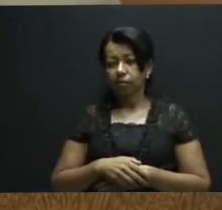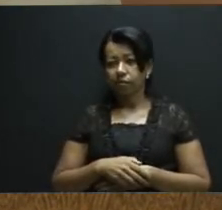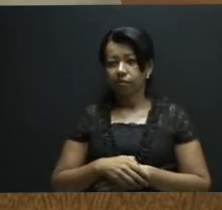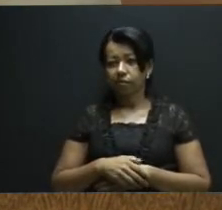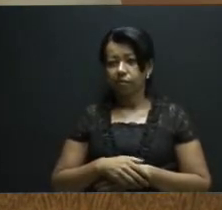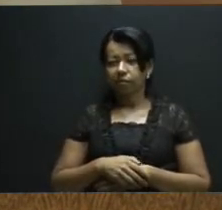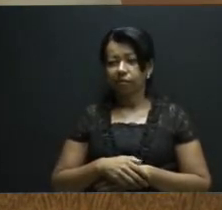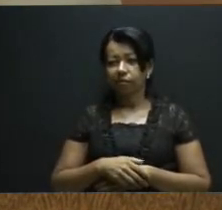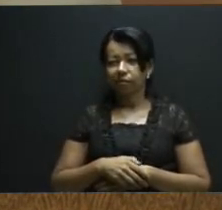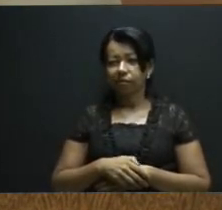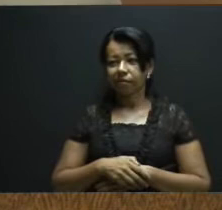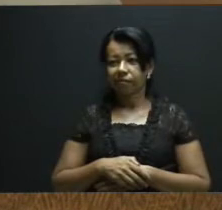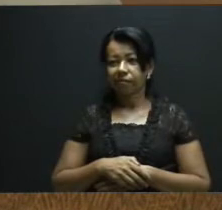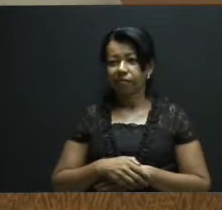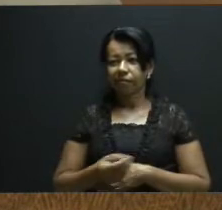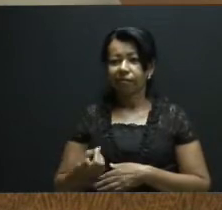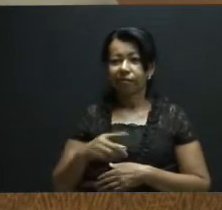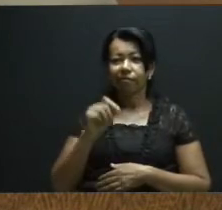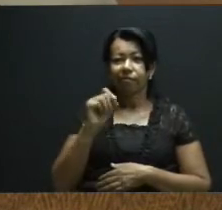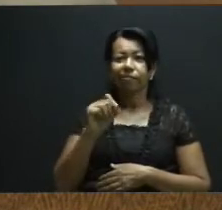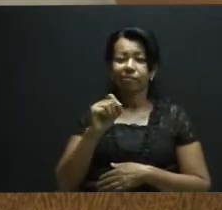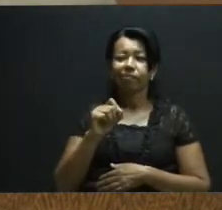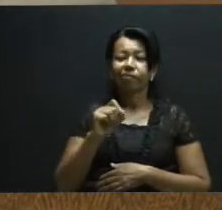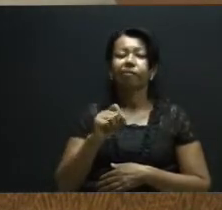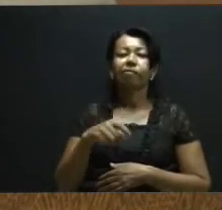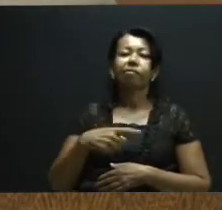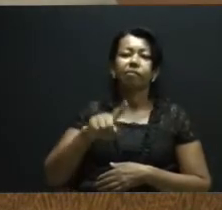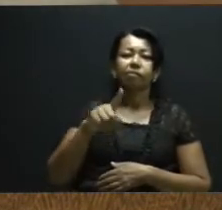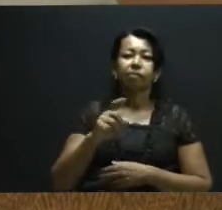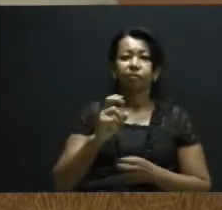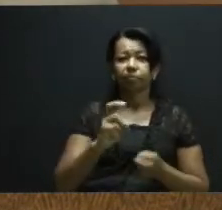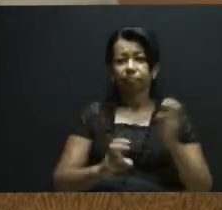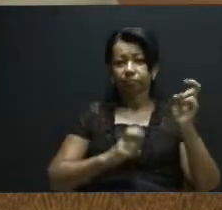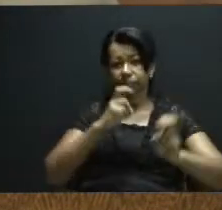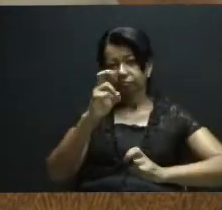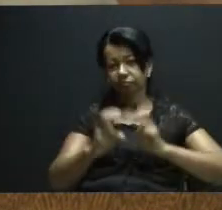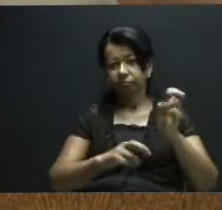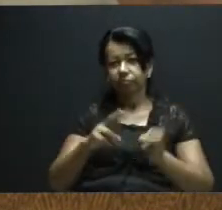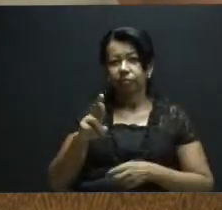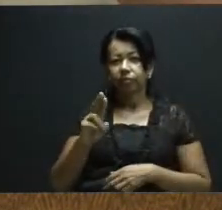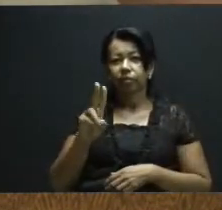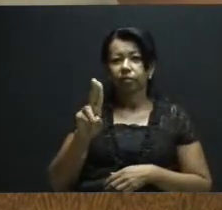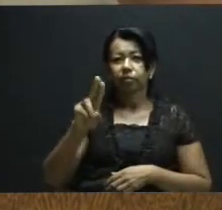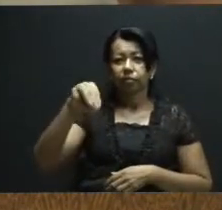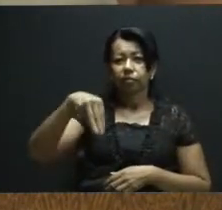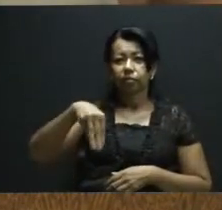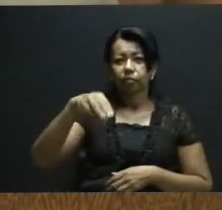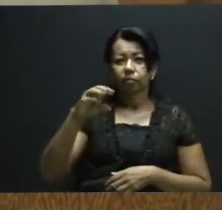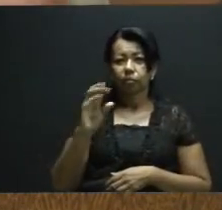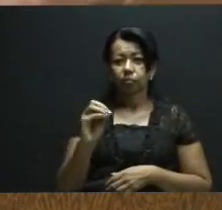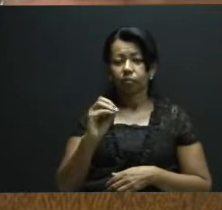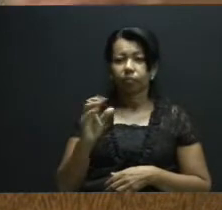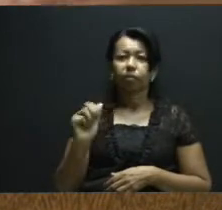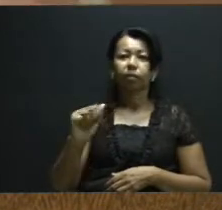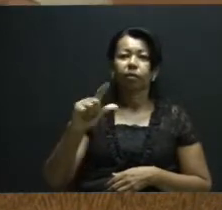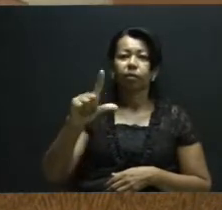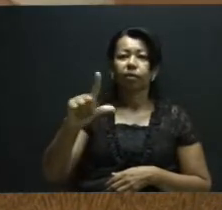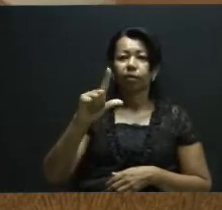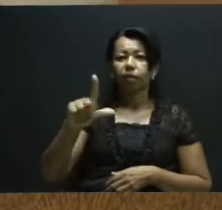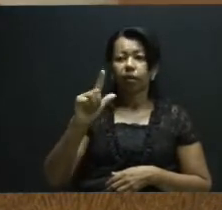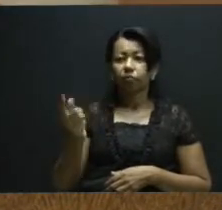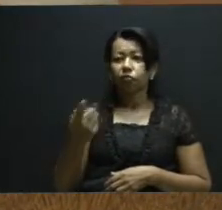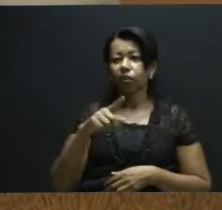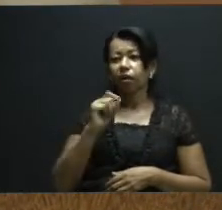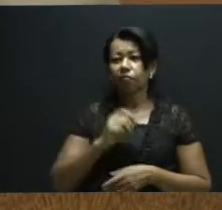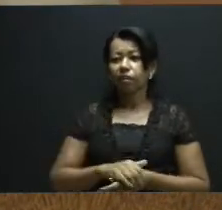à passagem de pedestres sobre a linha férrea da rumo à rl também esse